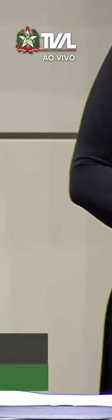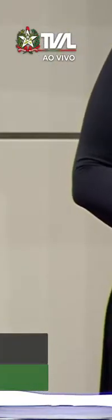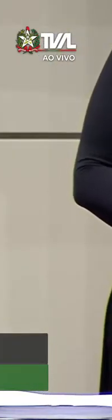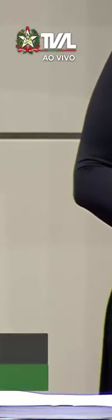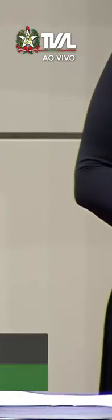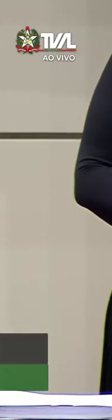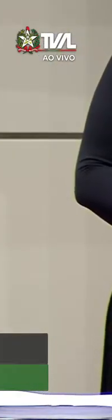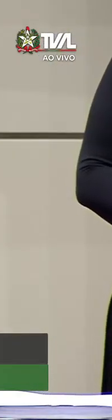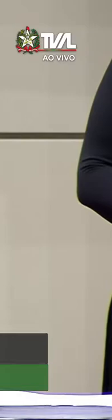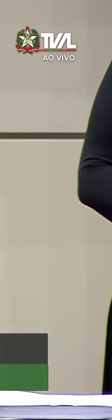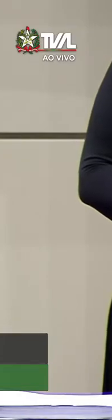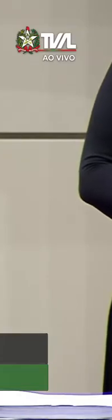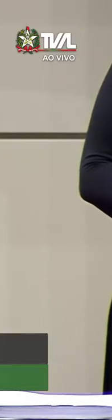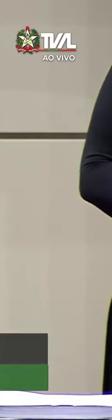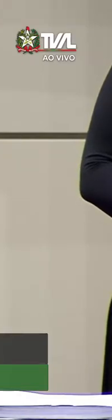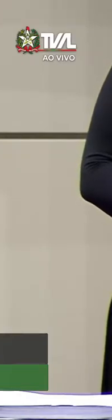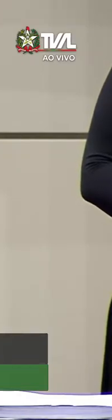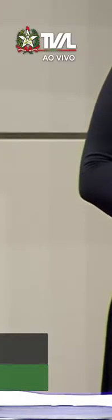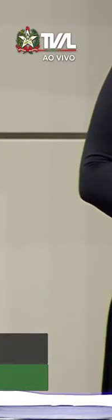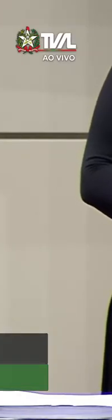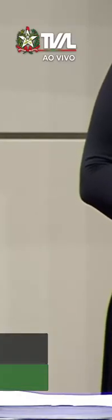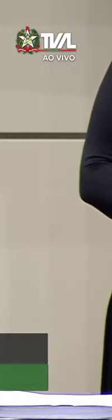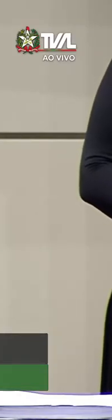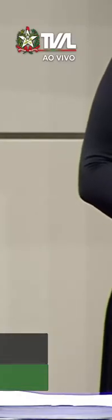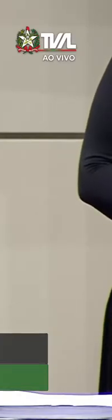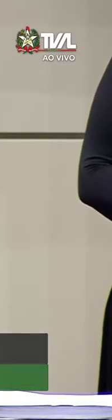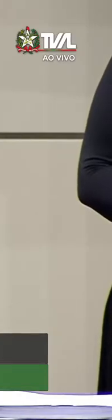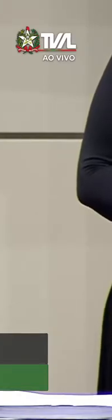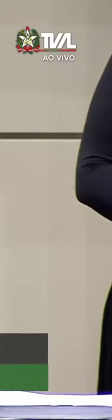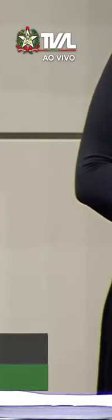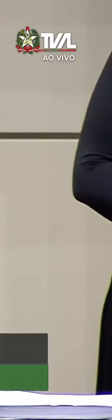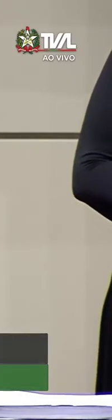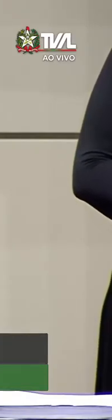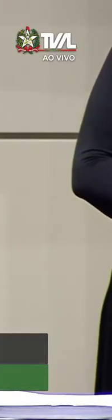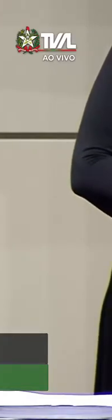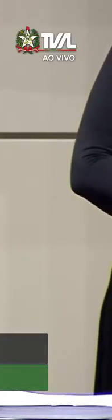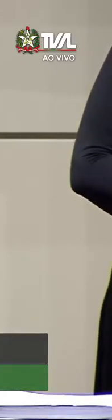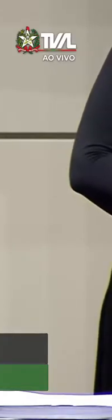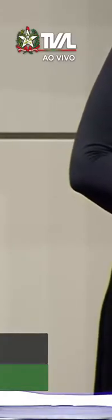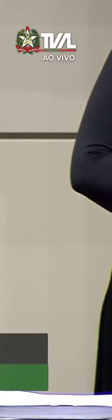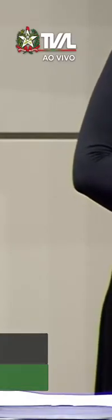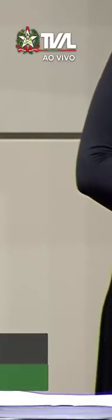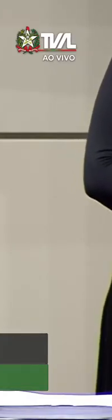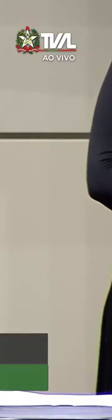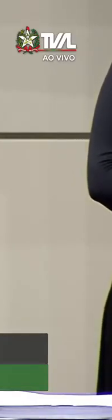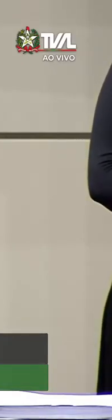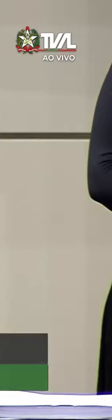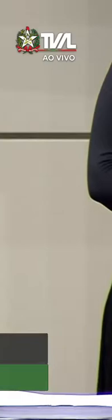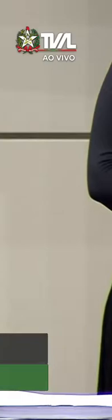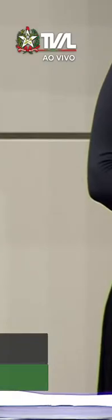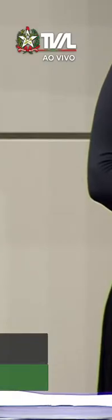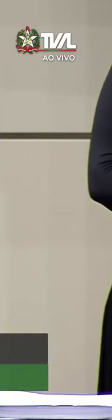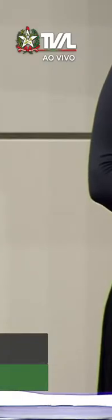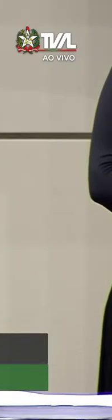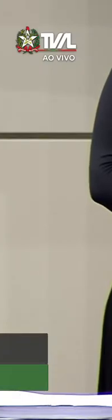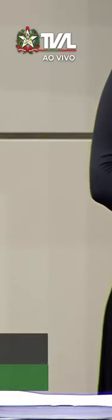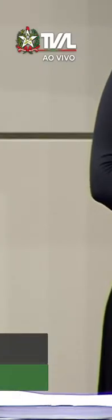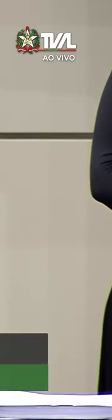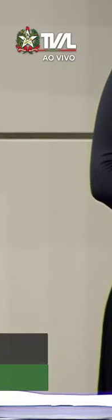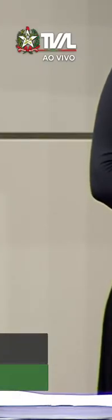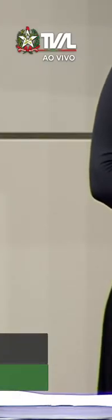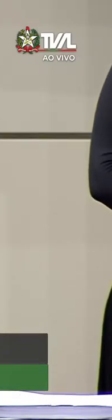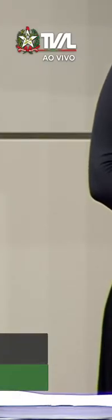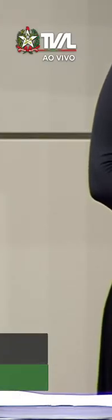Serviço Público promova a reunião entre seus membros a fim de verificar como anda a fiscalização das empresas,